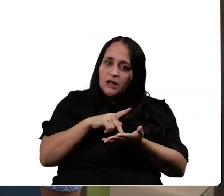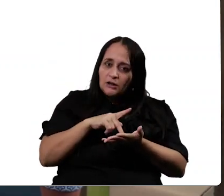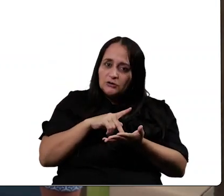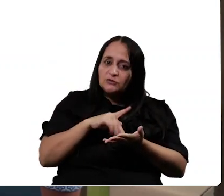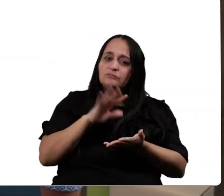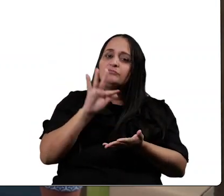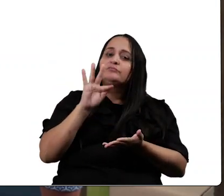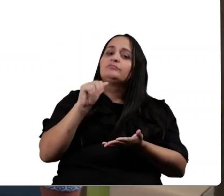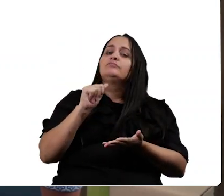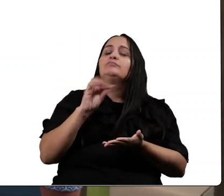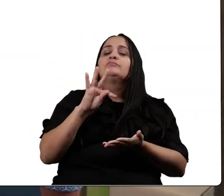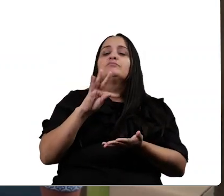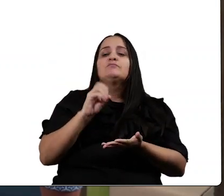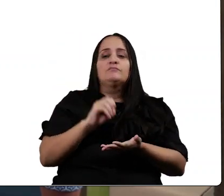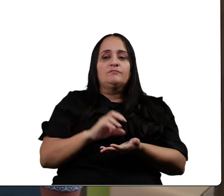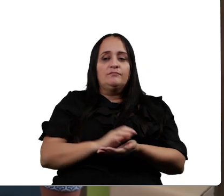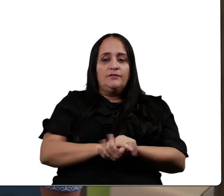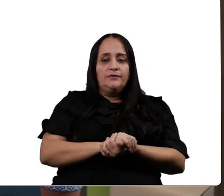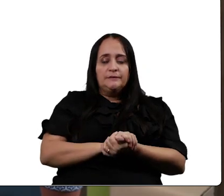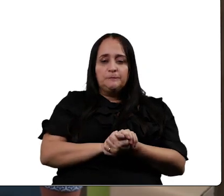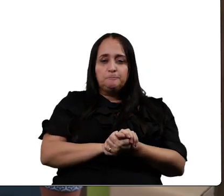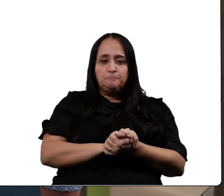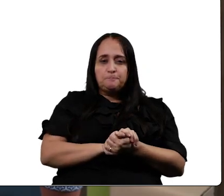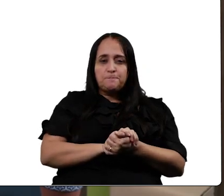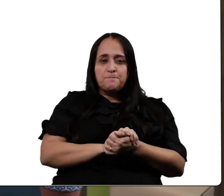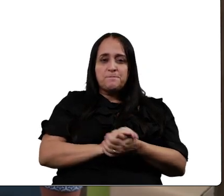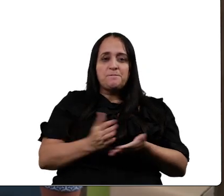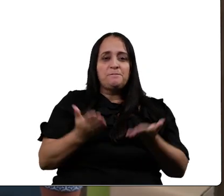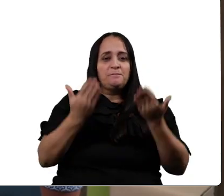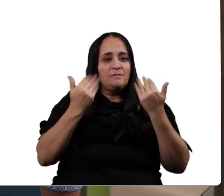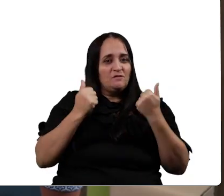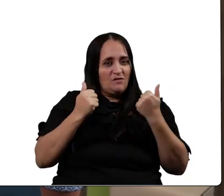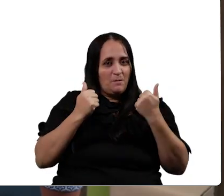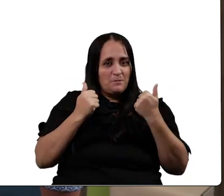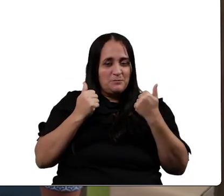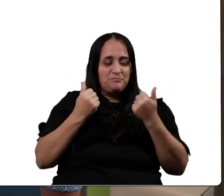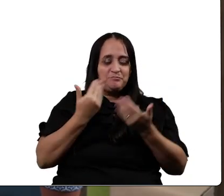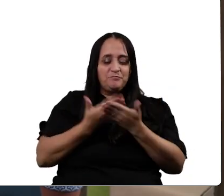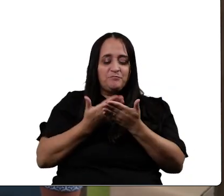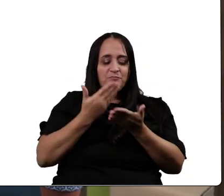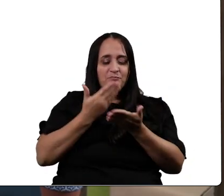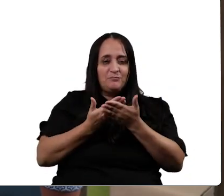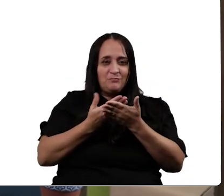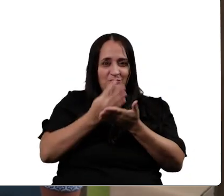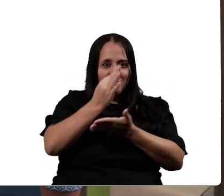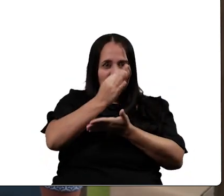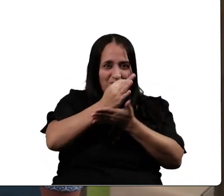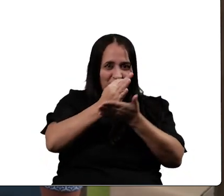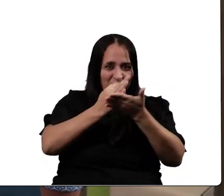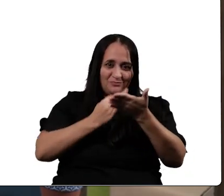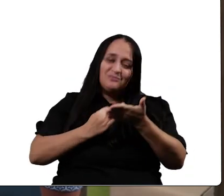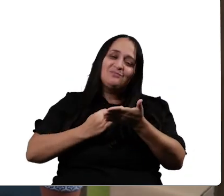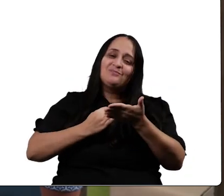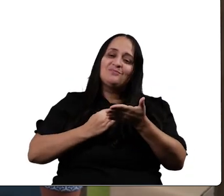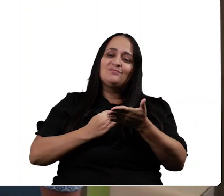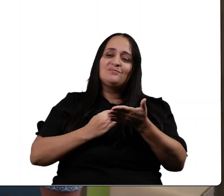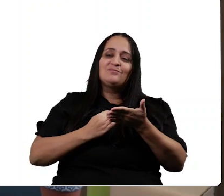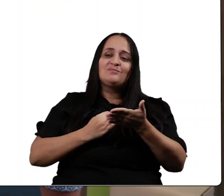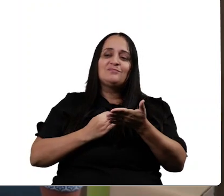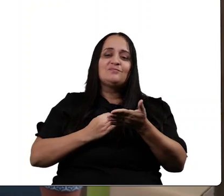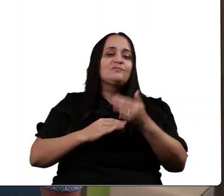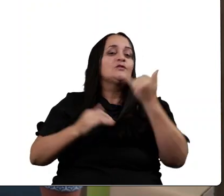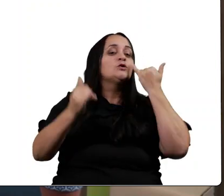nessa definição, vamos então aos nossos textos, ou melhor, as